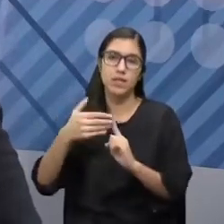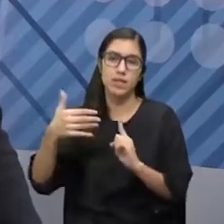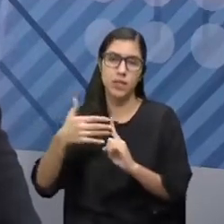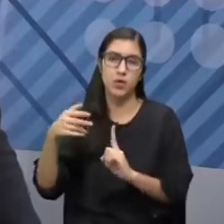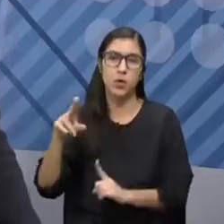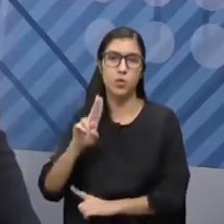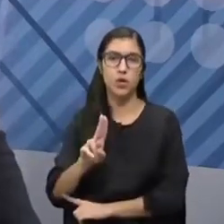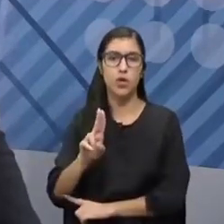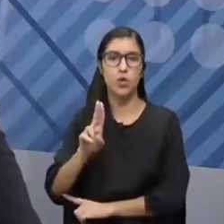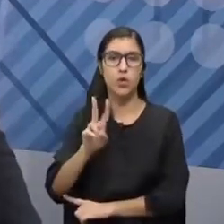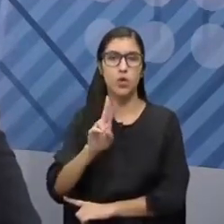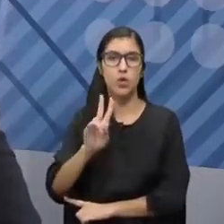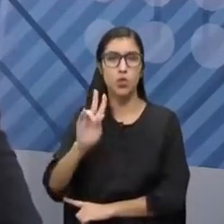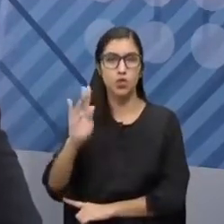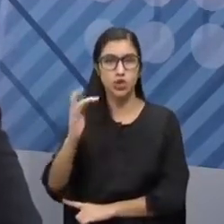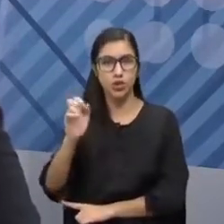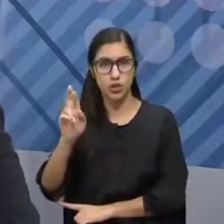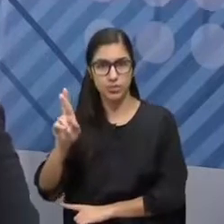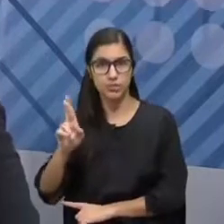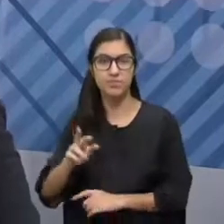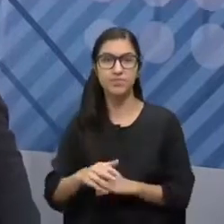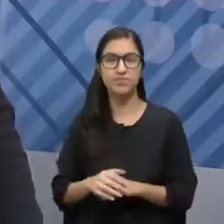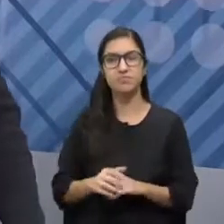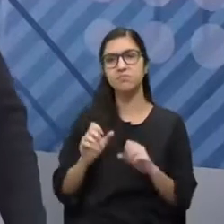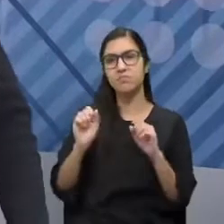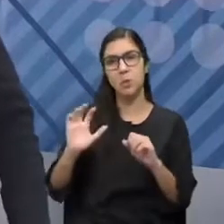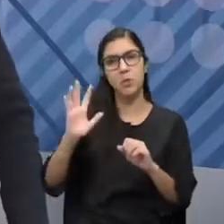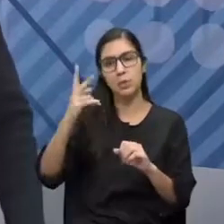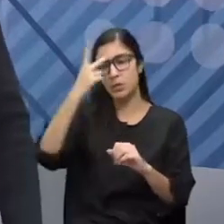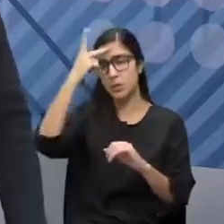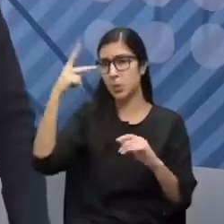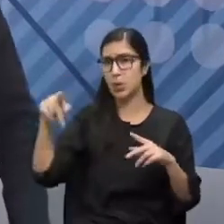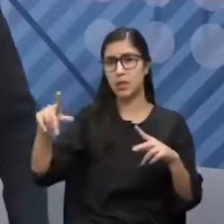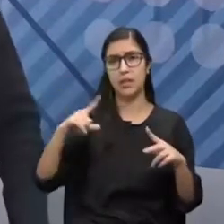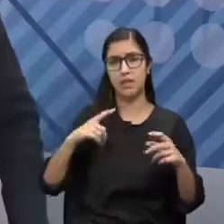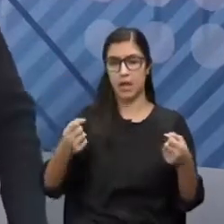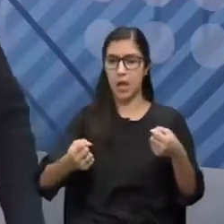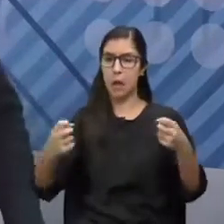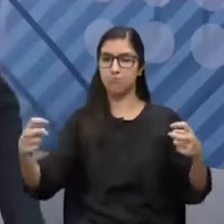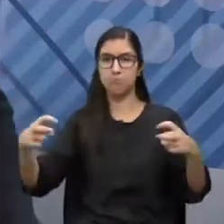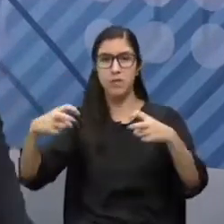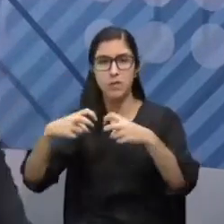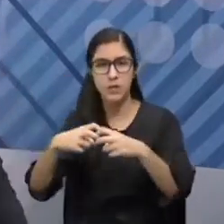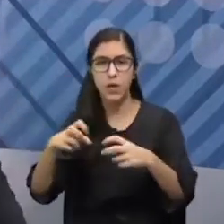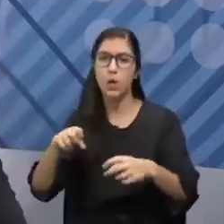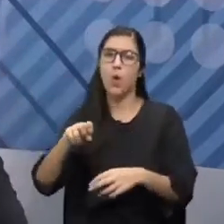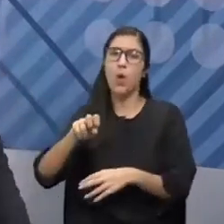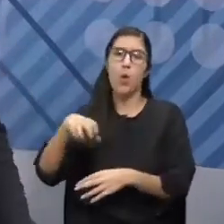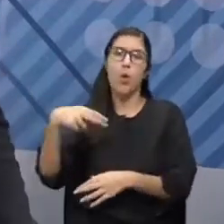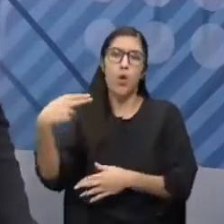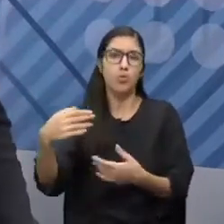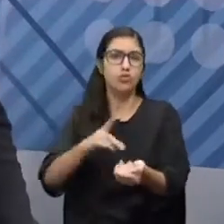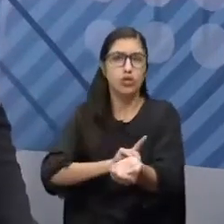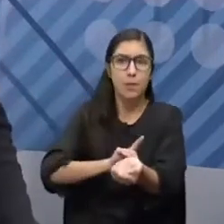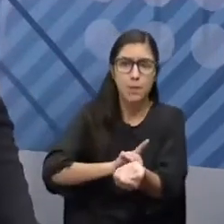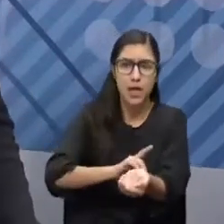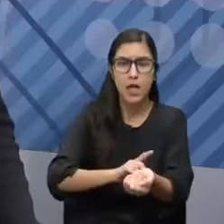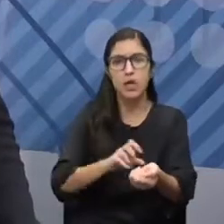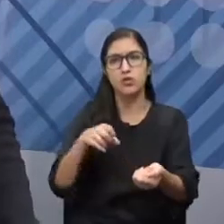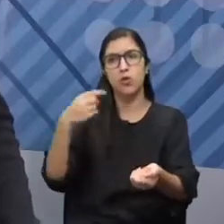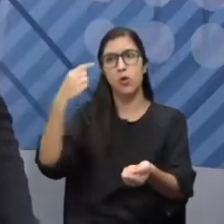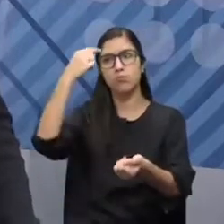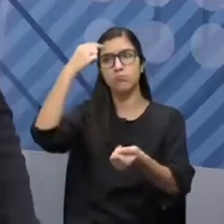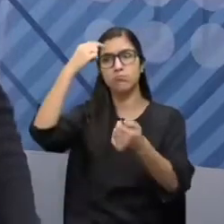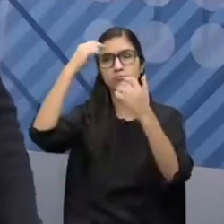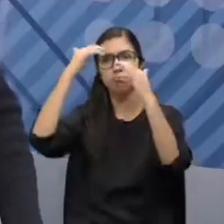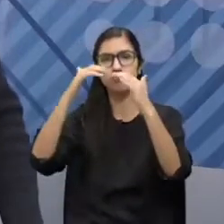outro comprometimento e perder a visão e a audição por conta de um acidente de carro, ou por conta do diabetes, né, um AVC, ou